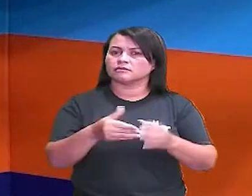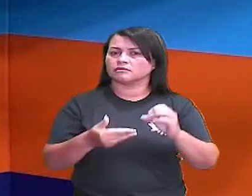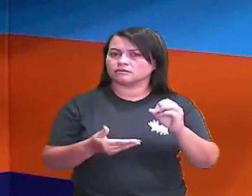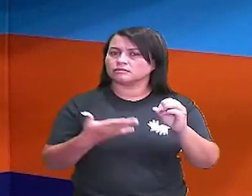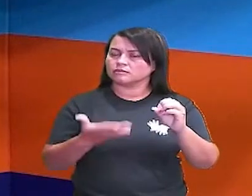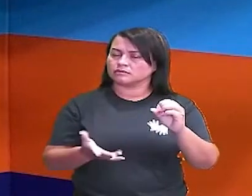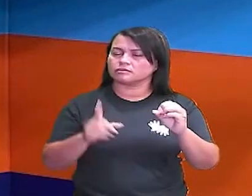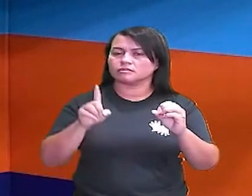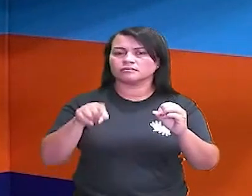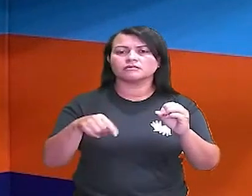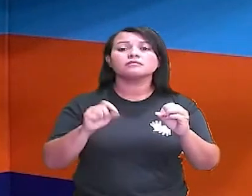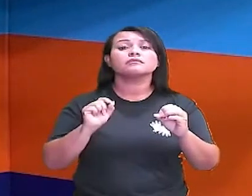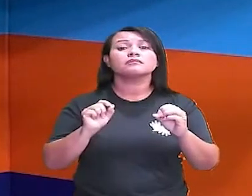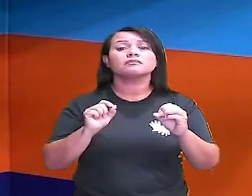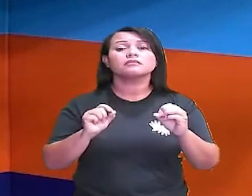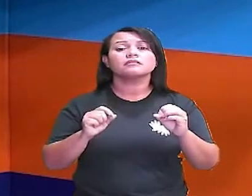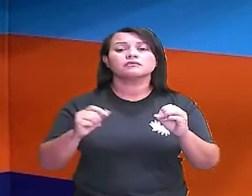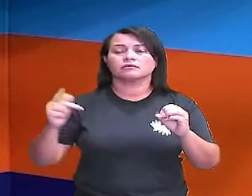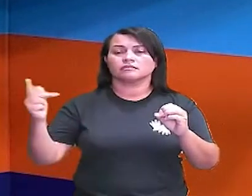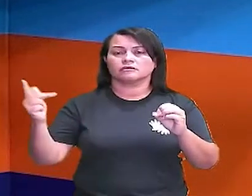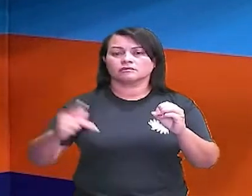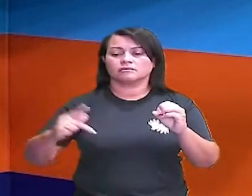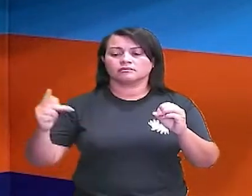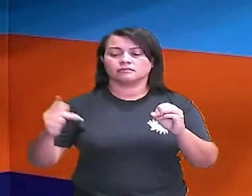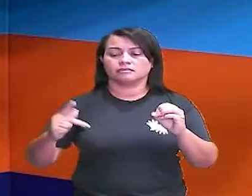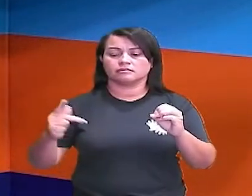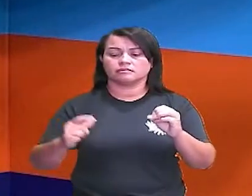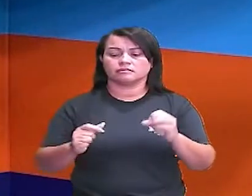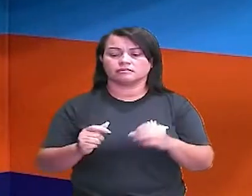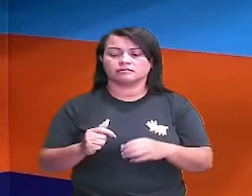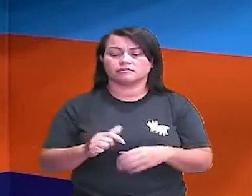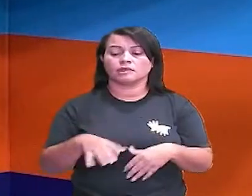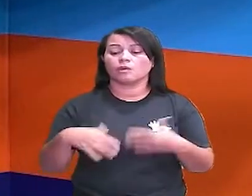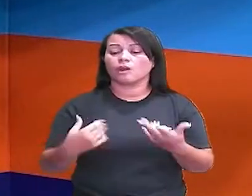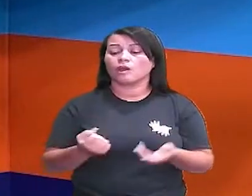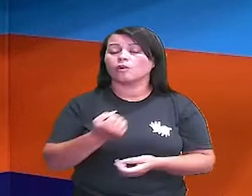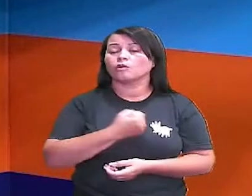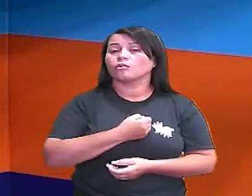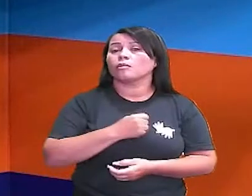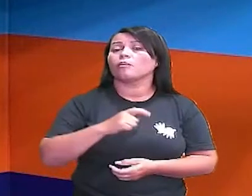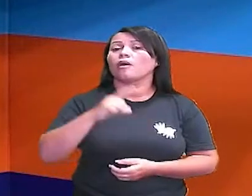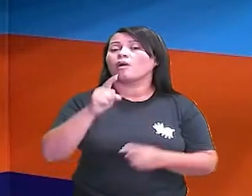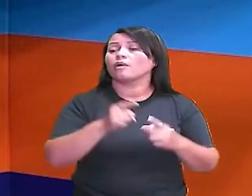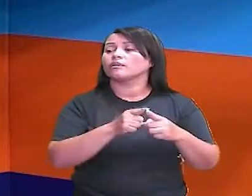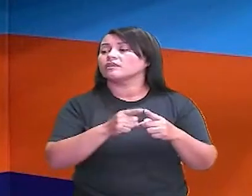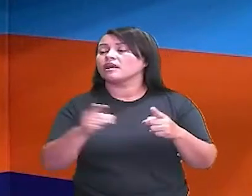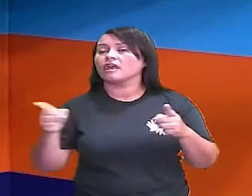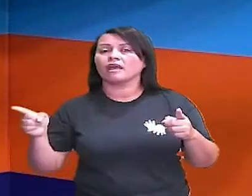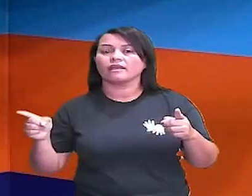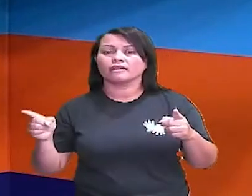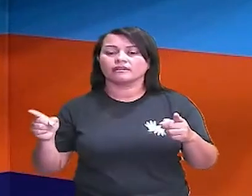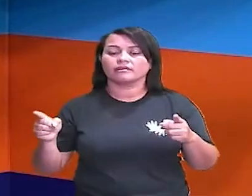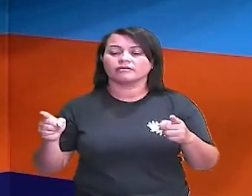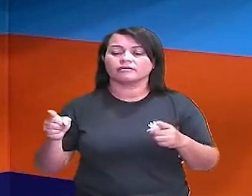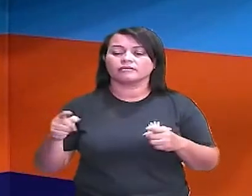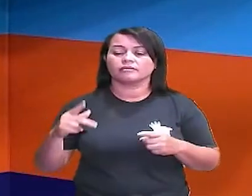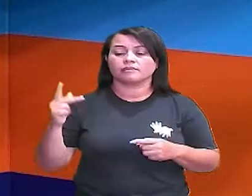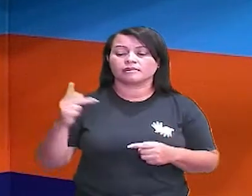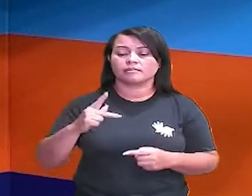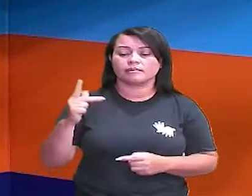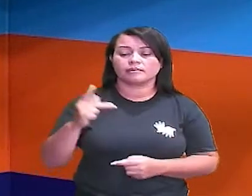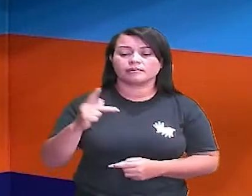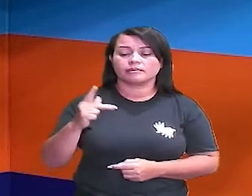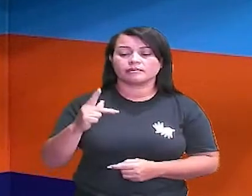ele termina com 0, ele vai ser par. Então, qual é o maior número dessa reta que é par? Vai ser o